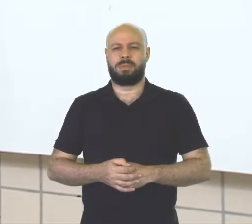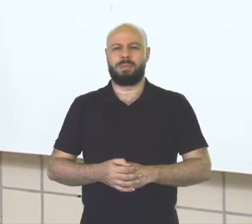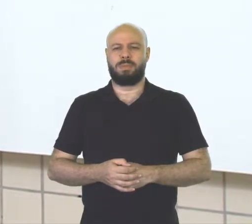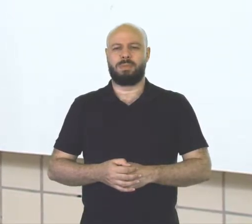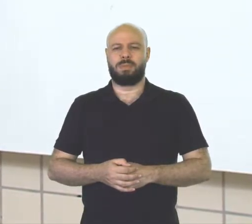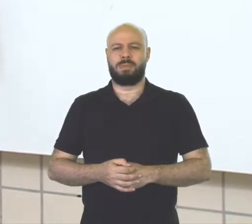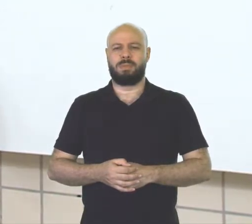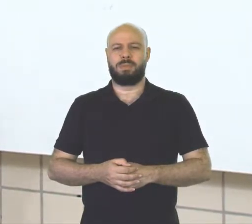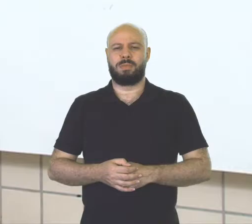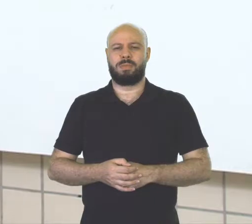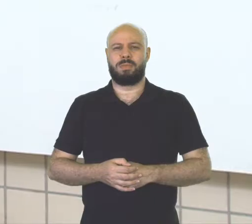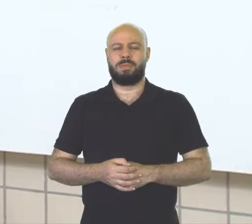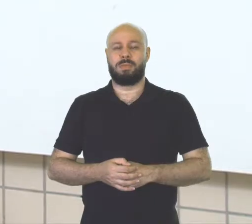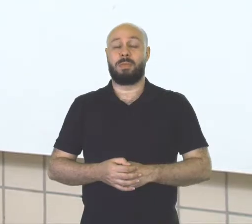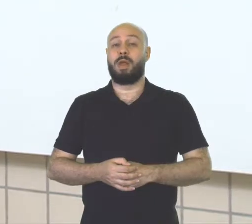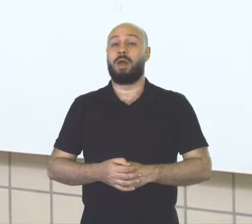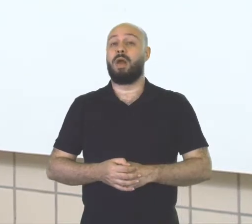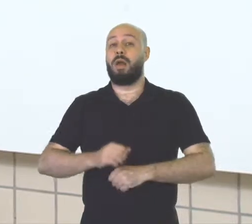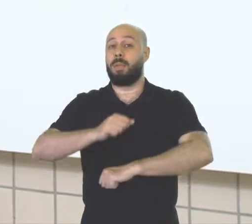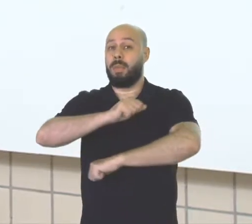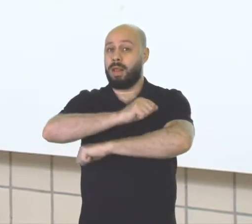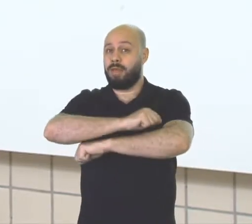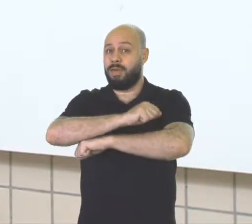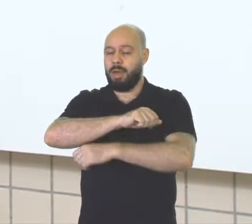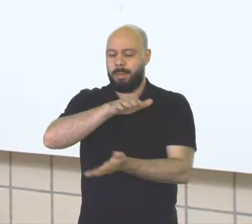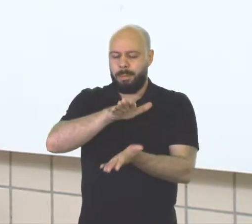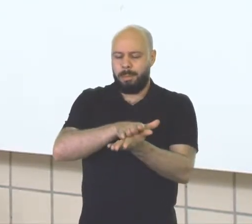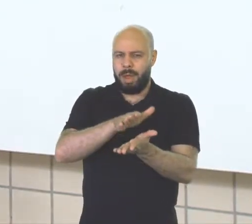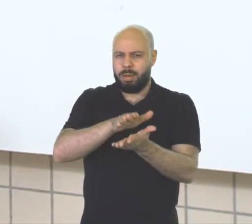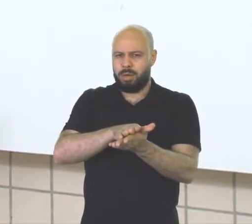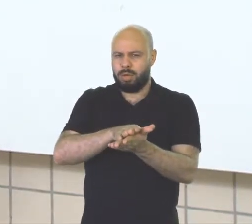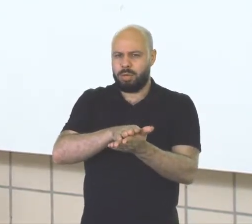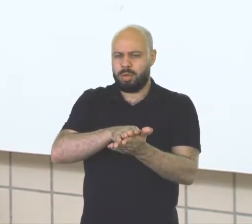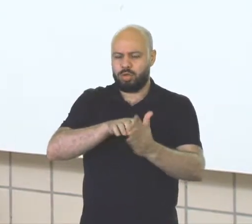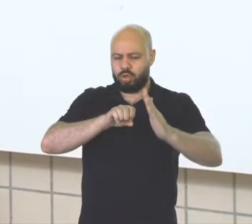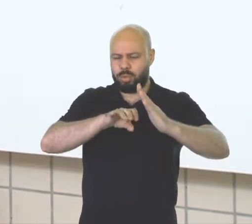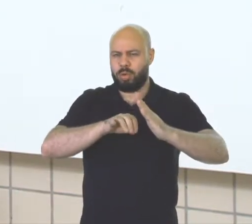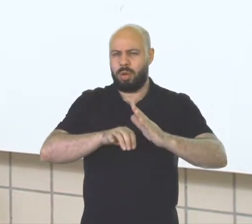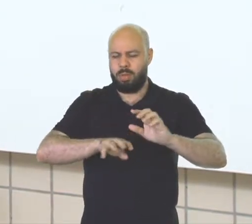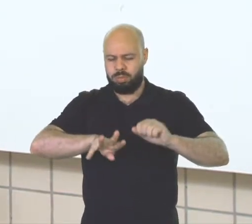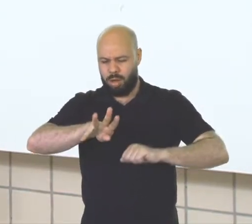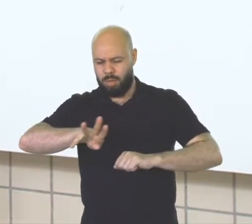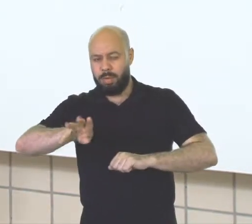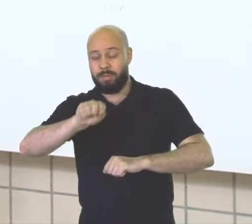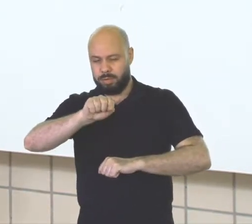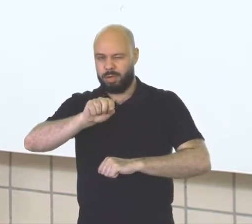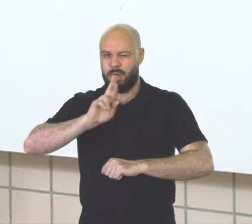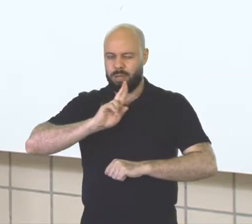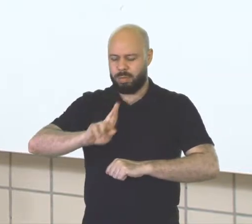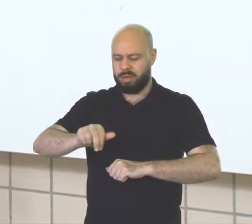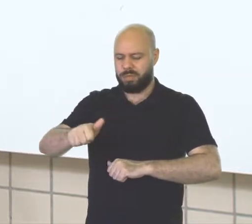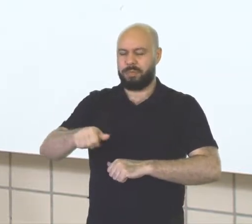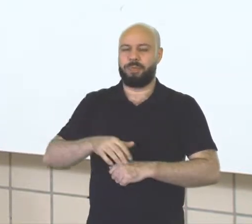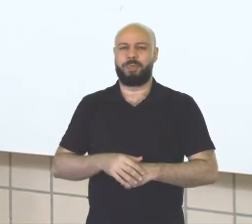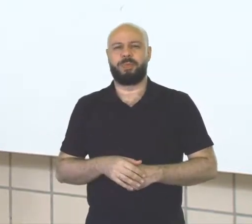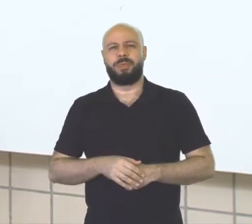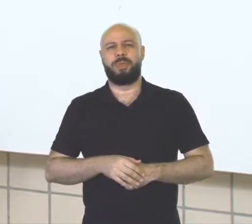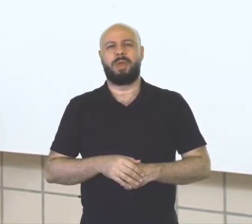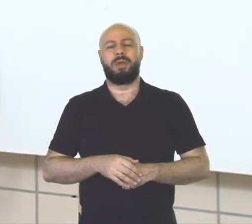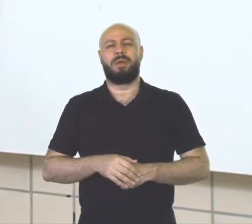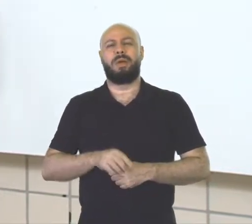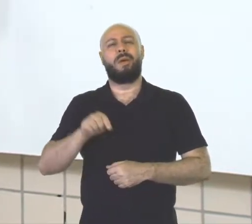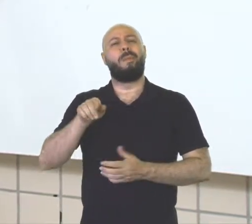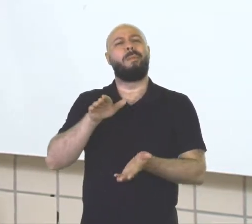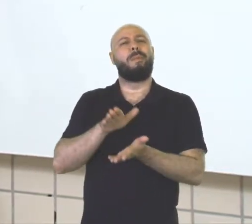é o nome da nossa plataforma, onde vocês conseguem fazer os exercícios. Palmas Homeschool.